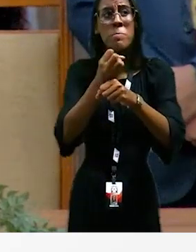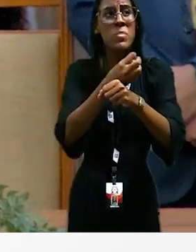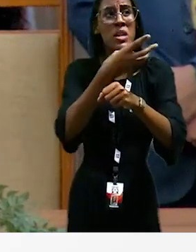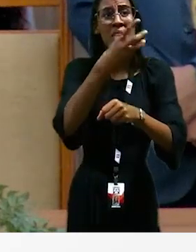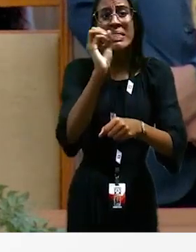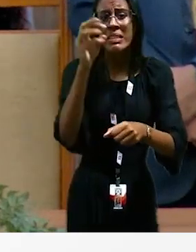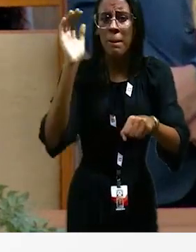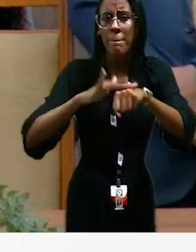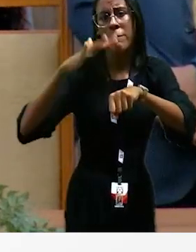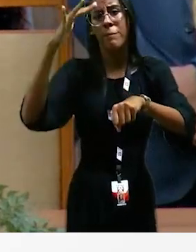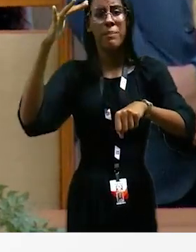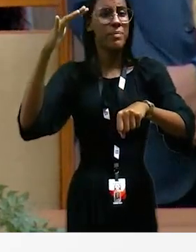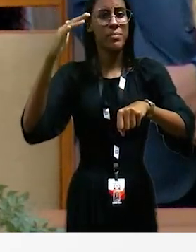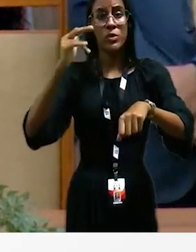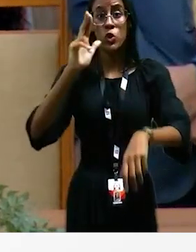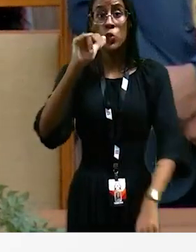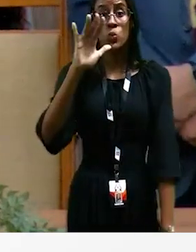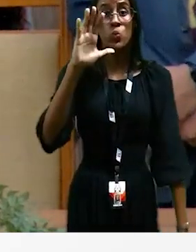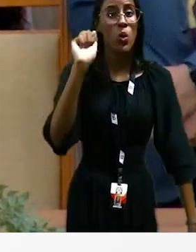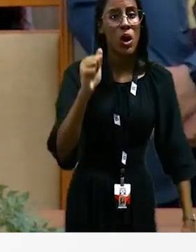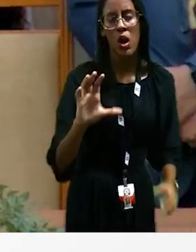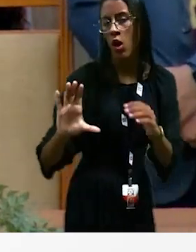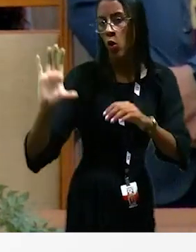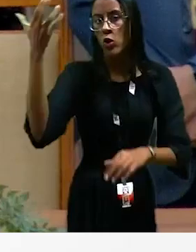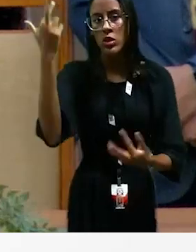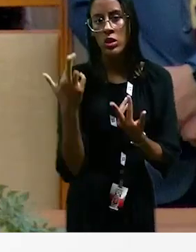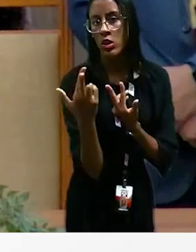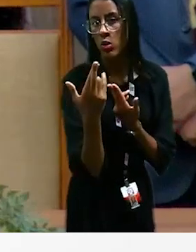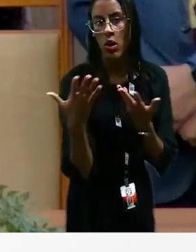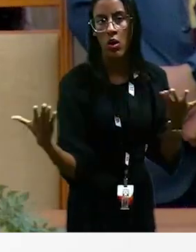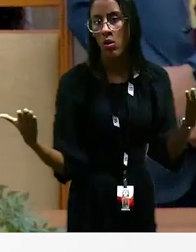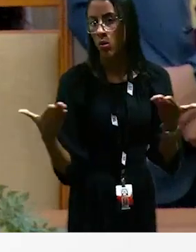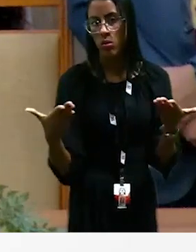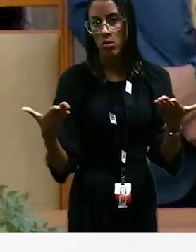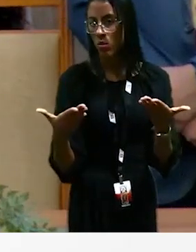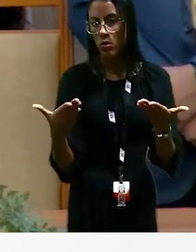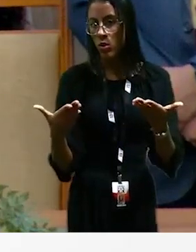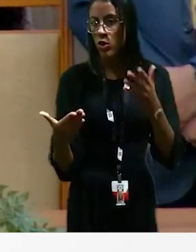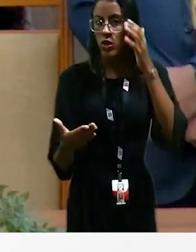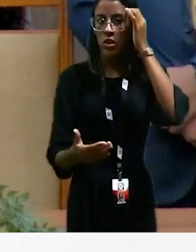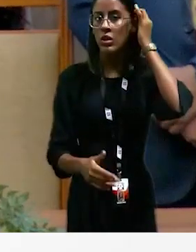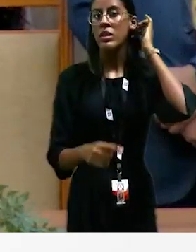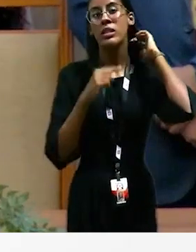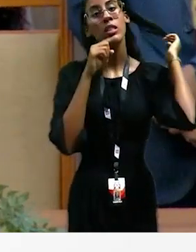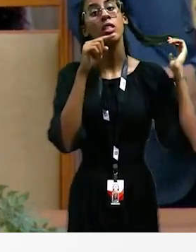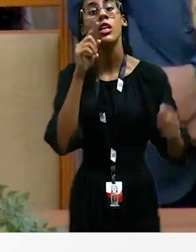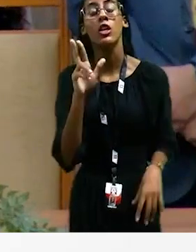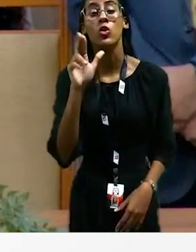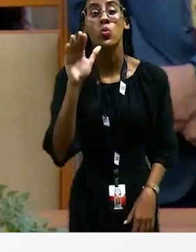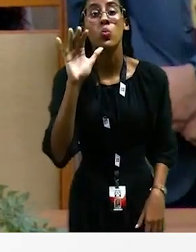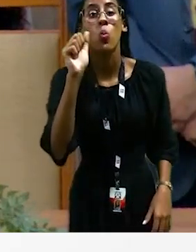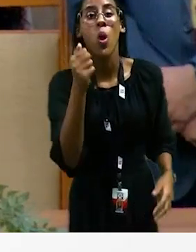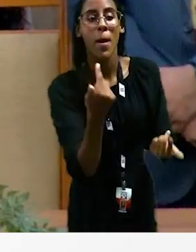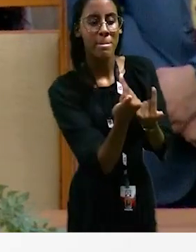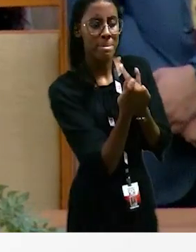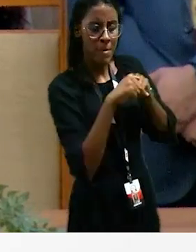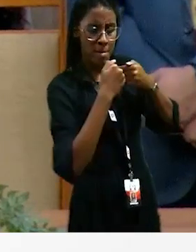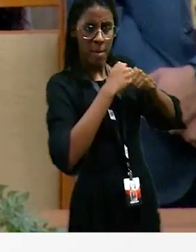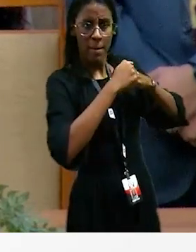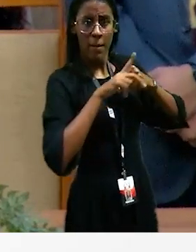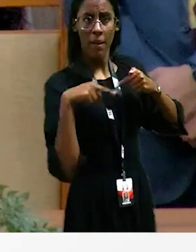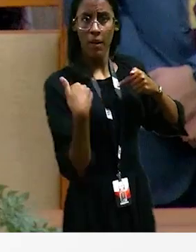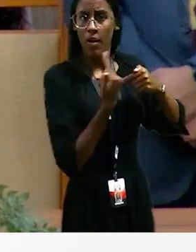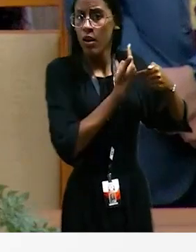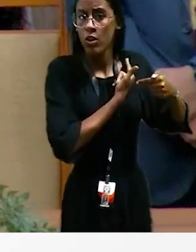e nunca um morador Daquele bairro pode registrar que a igreja ela ataca as pessoas nas